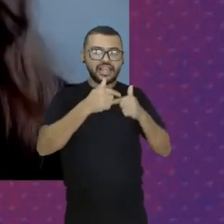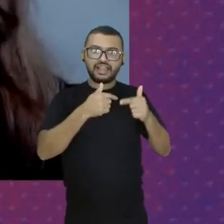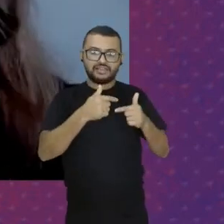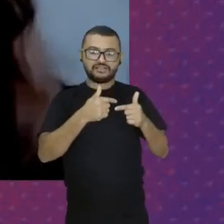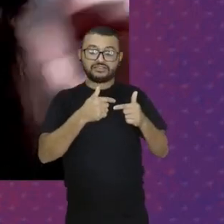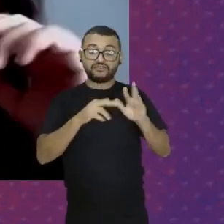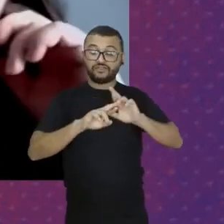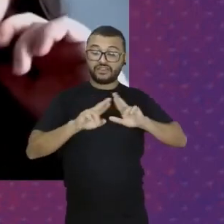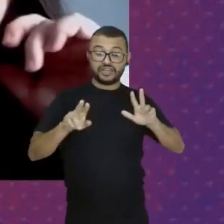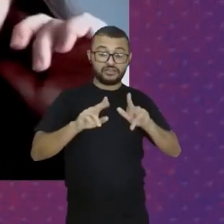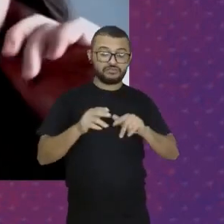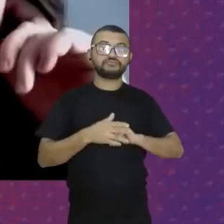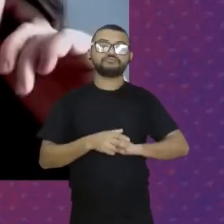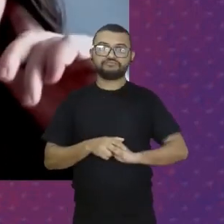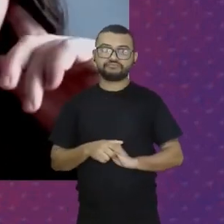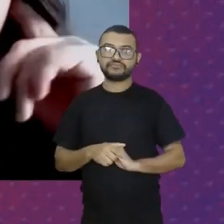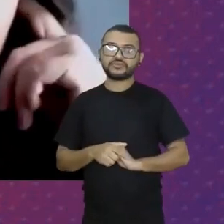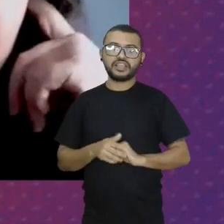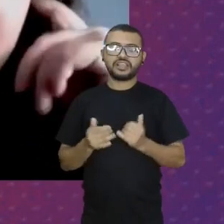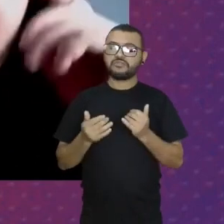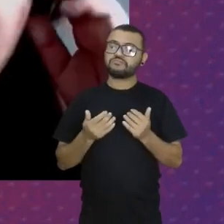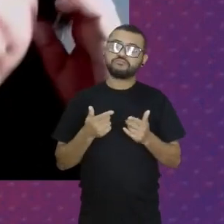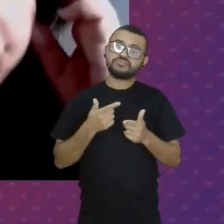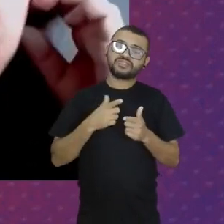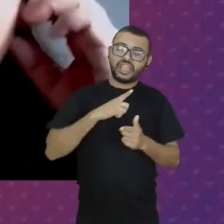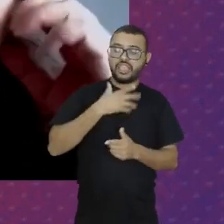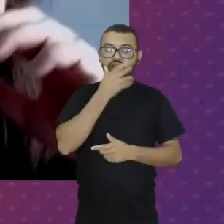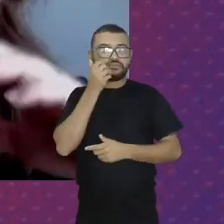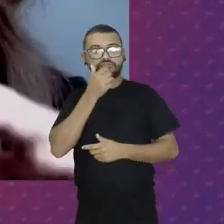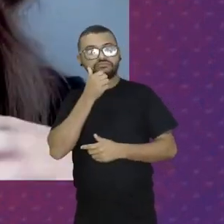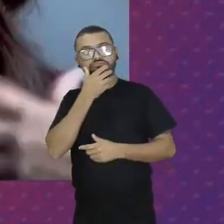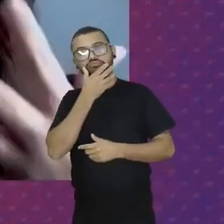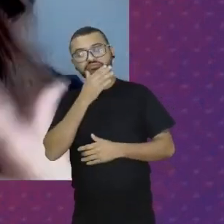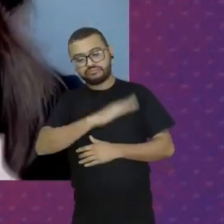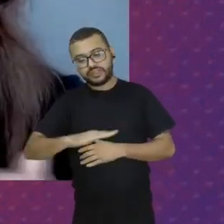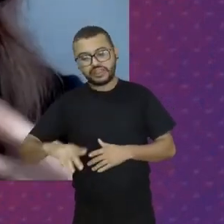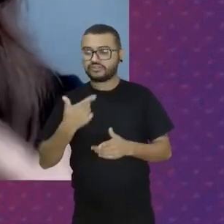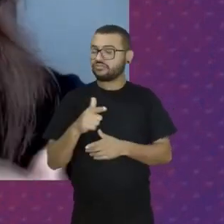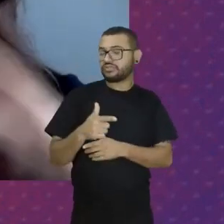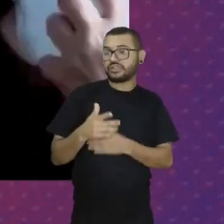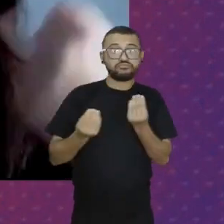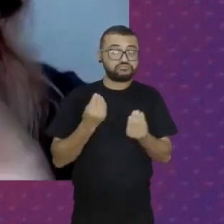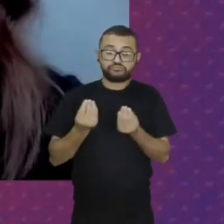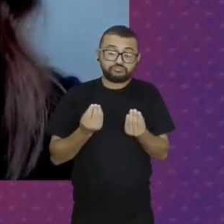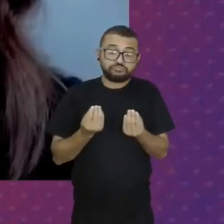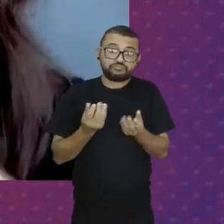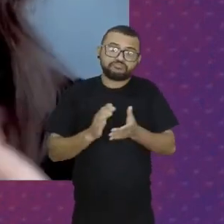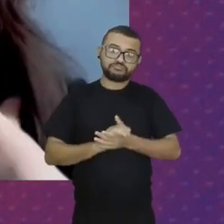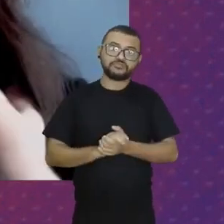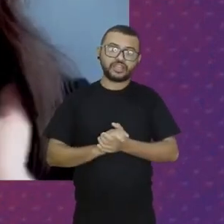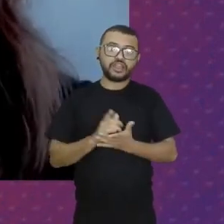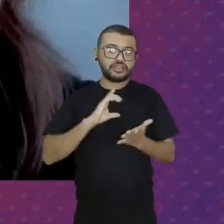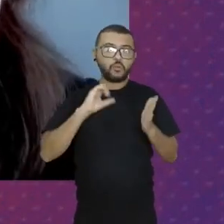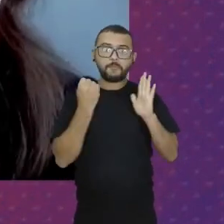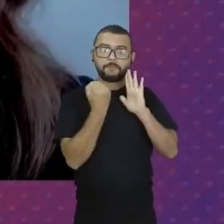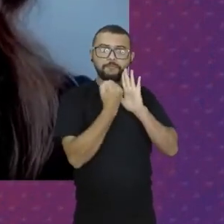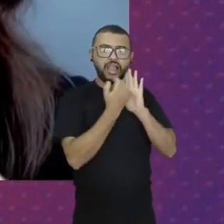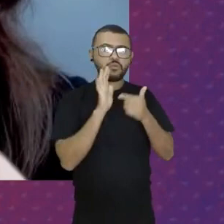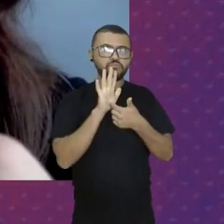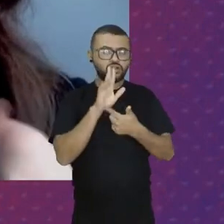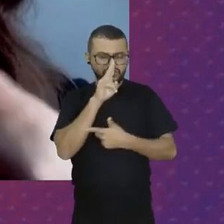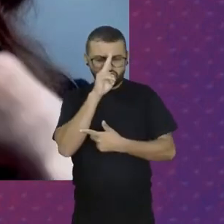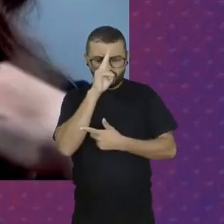se tem criança pequena ou não na casa deles, né? Então, isso é uma questão que marca muito forte